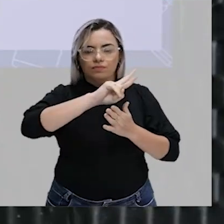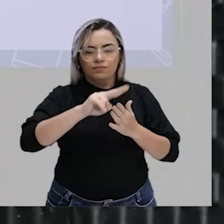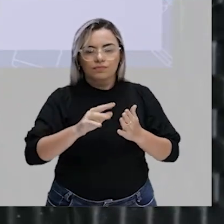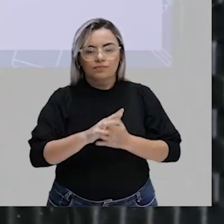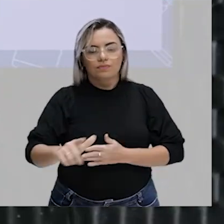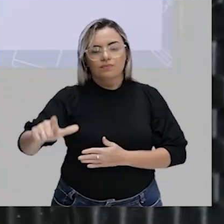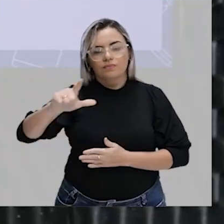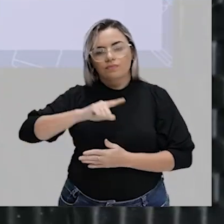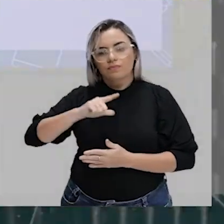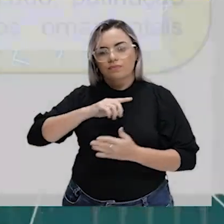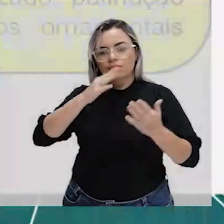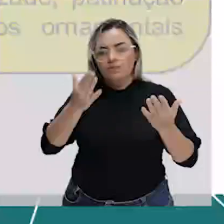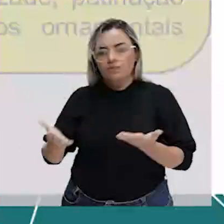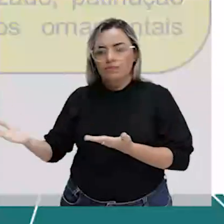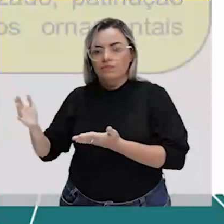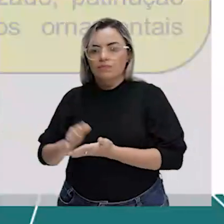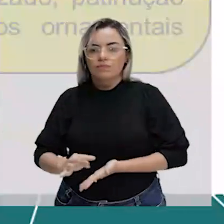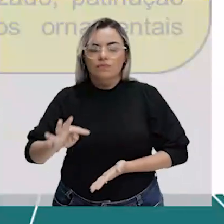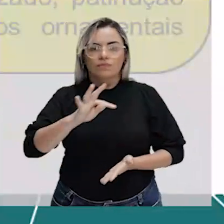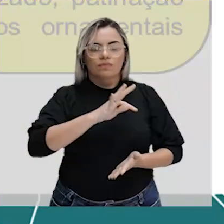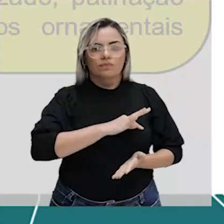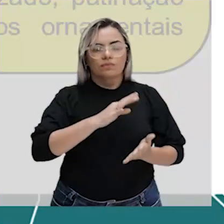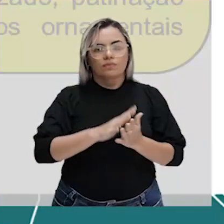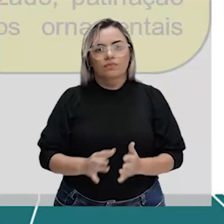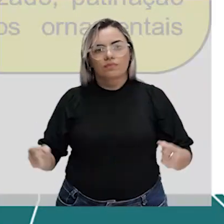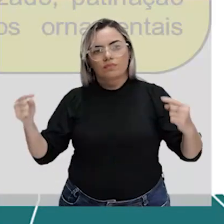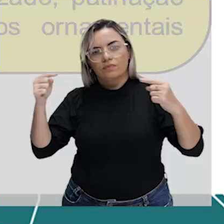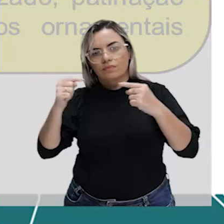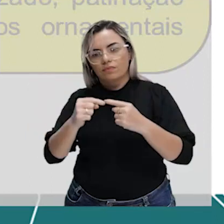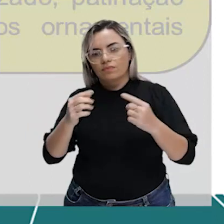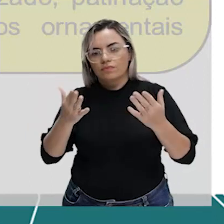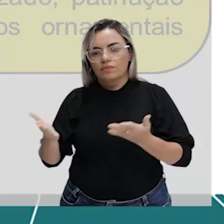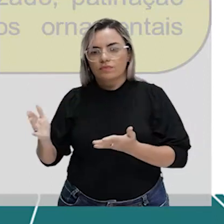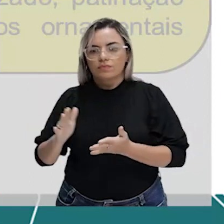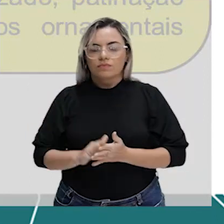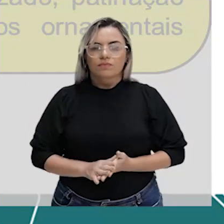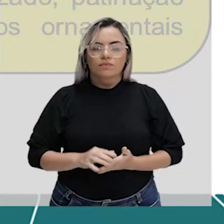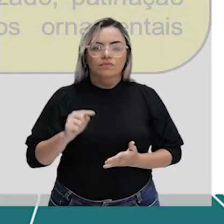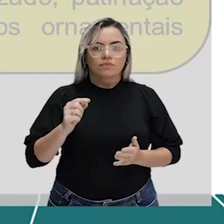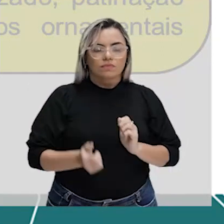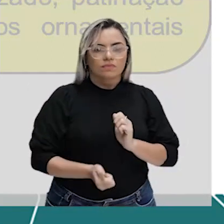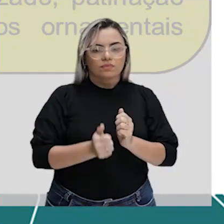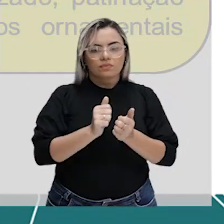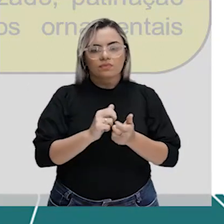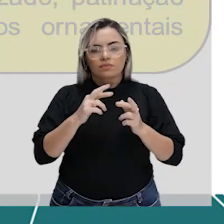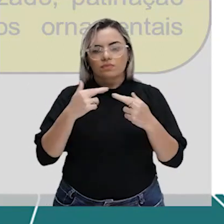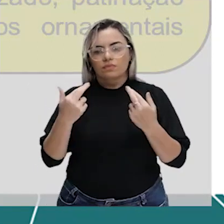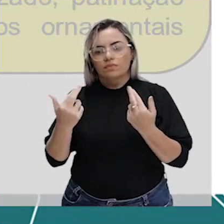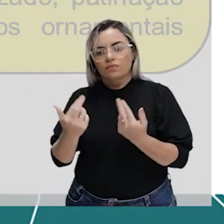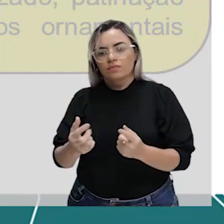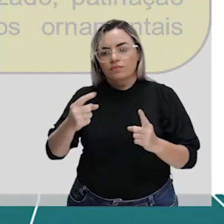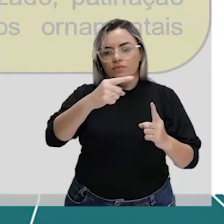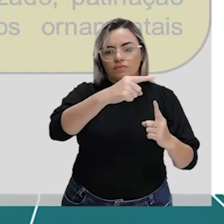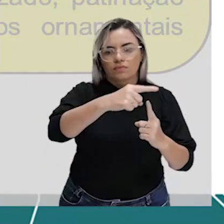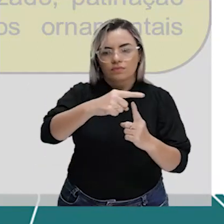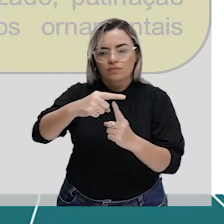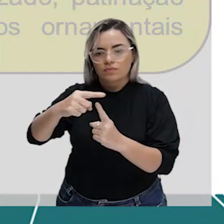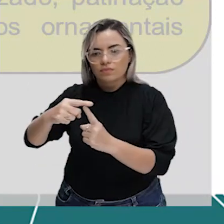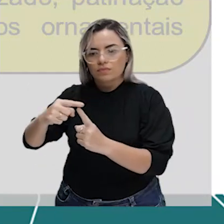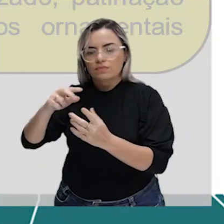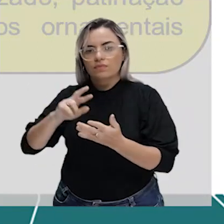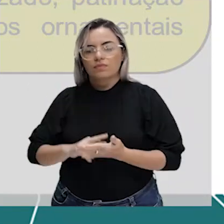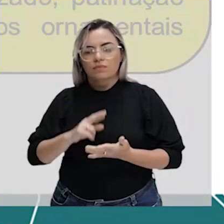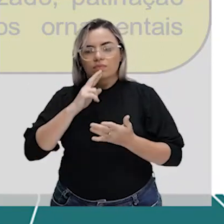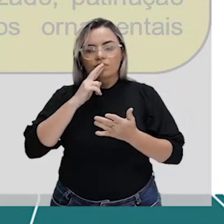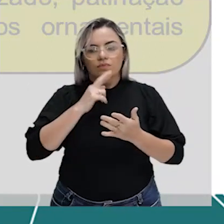os esportes técnicos combinatórios, que são esportes que reúnem modalidades na quais